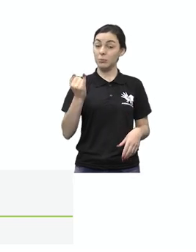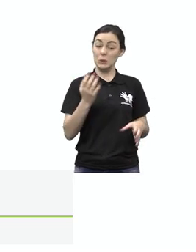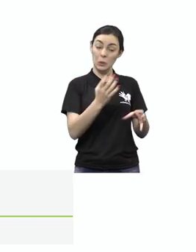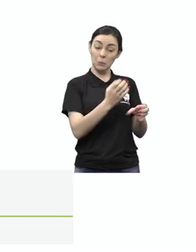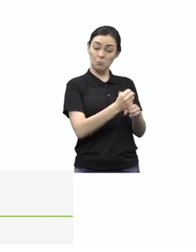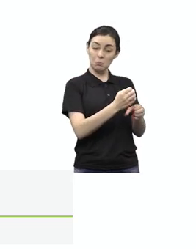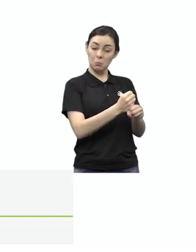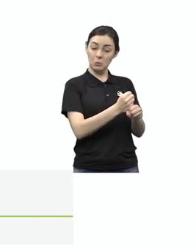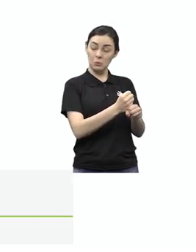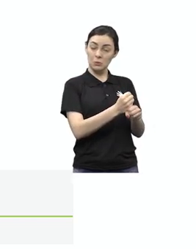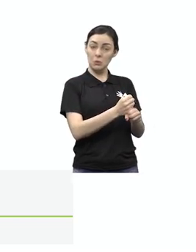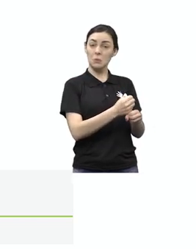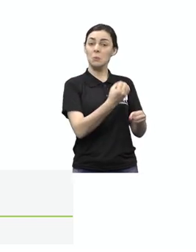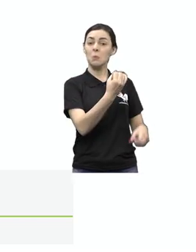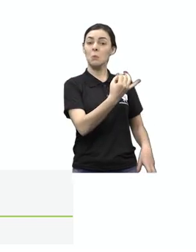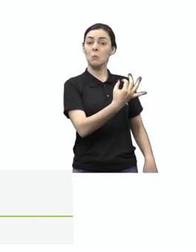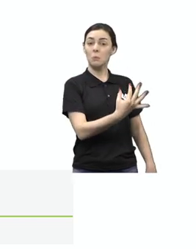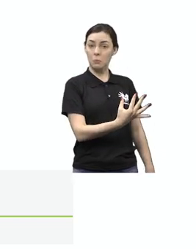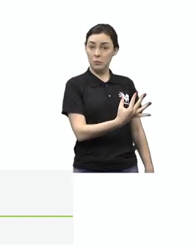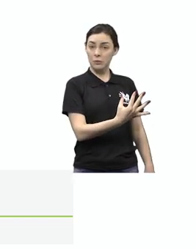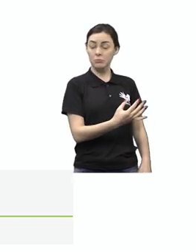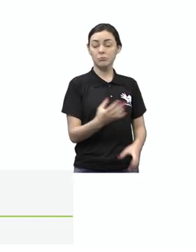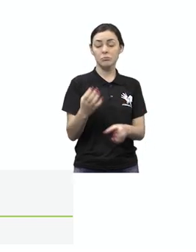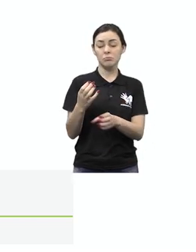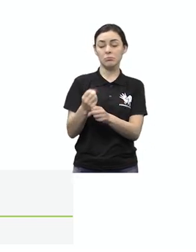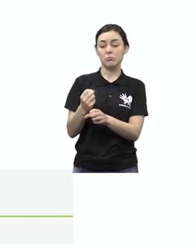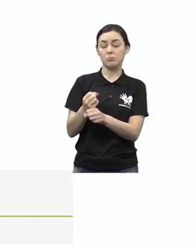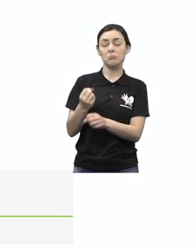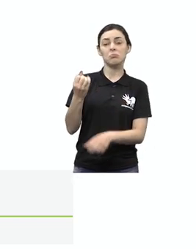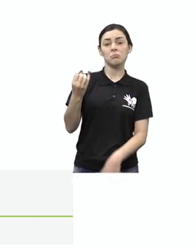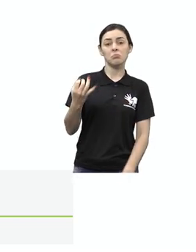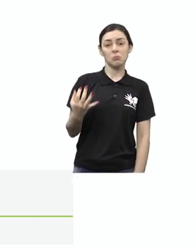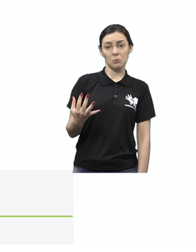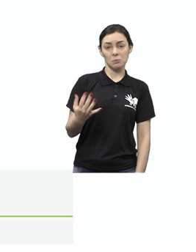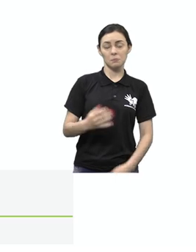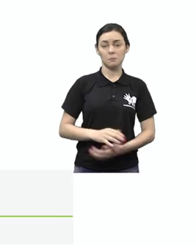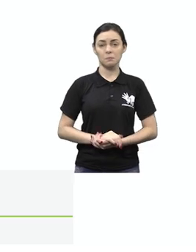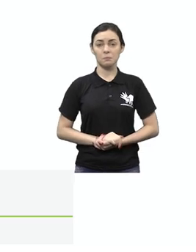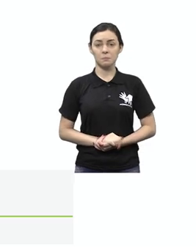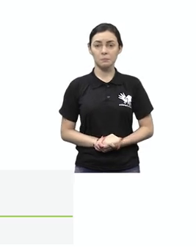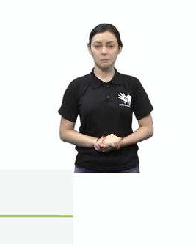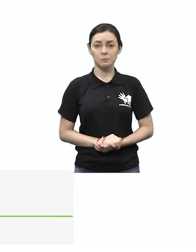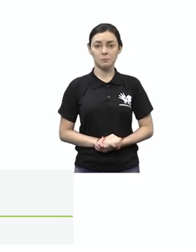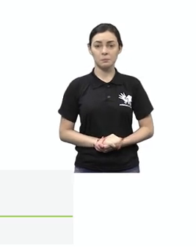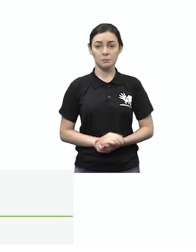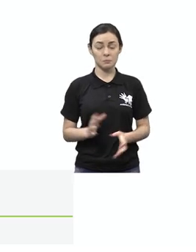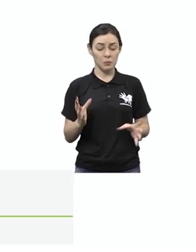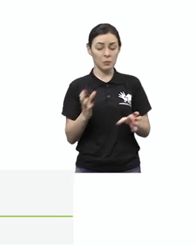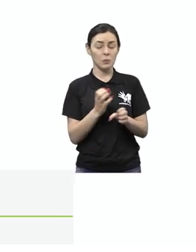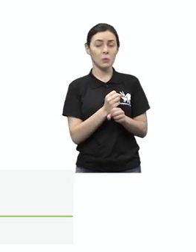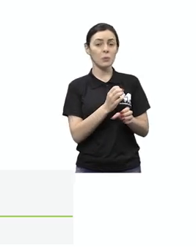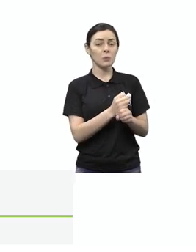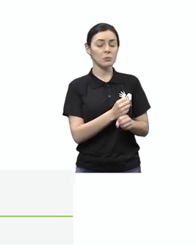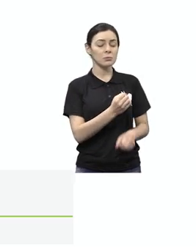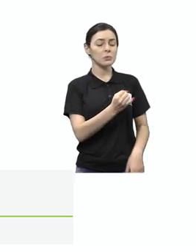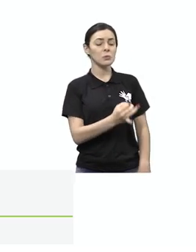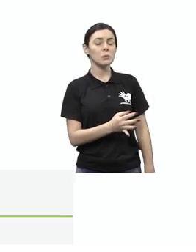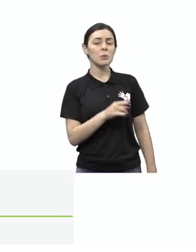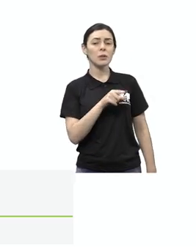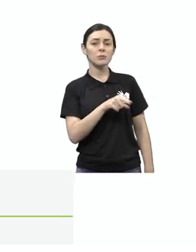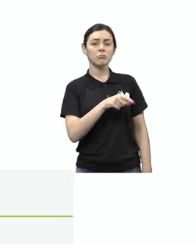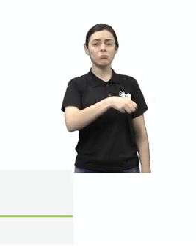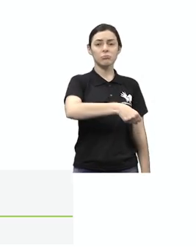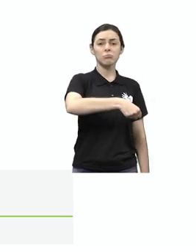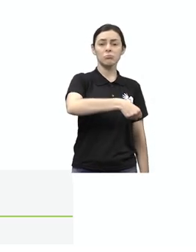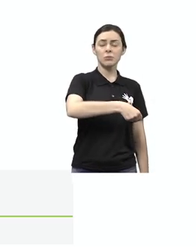eu quero que vocês contem. Quantos ovos tem na primeira cesta e quantos ovos tem na segunda cesta? Contem